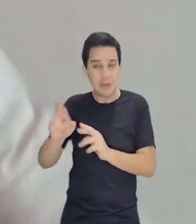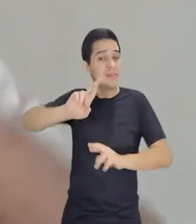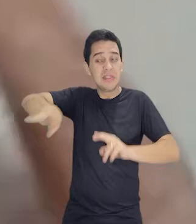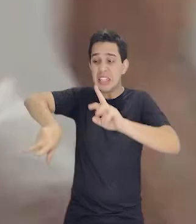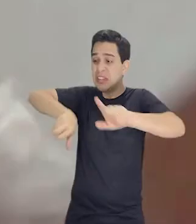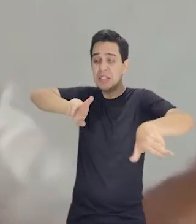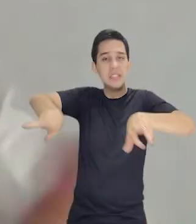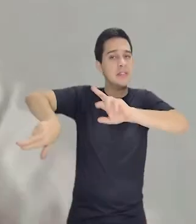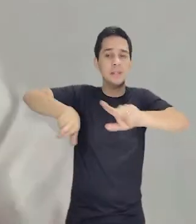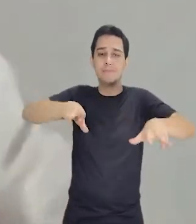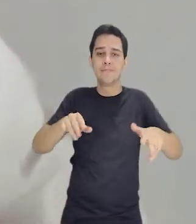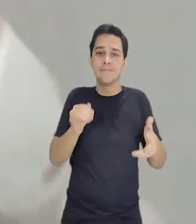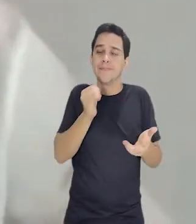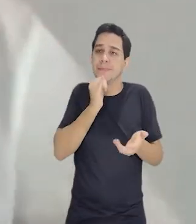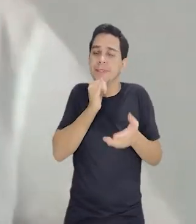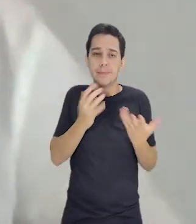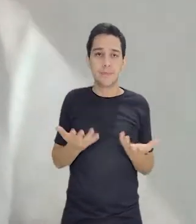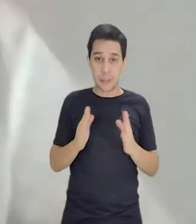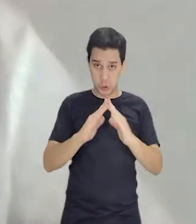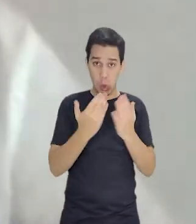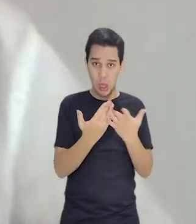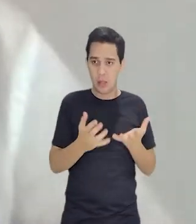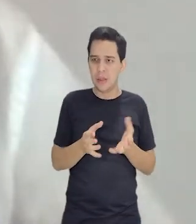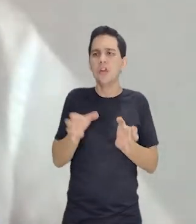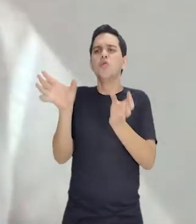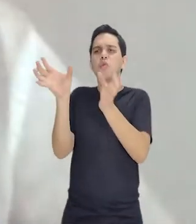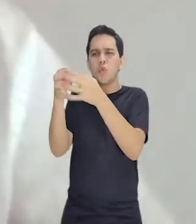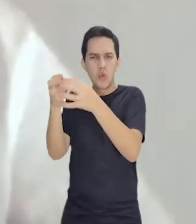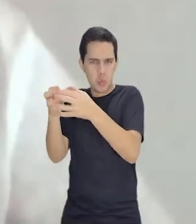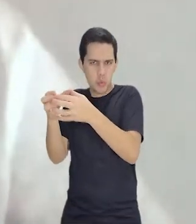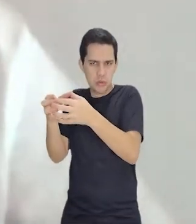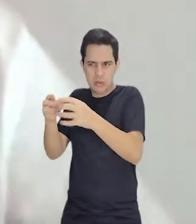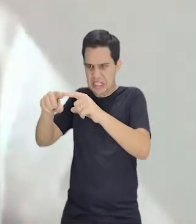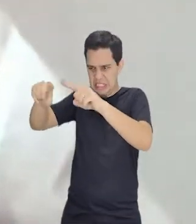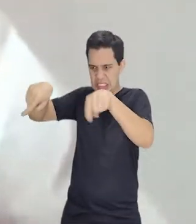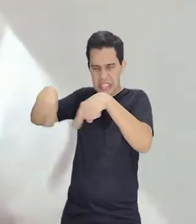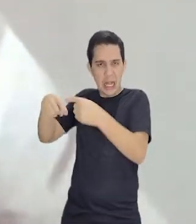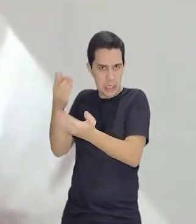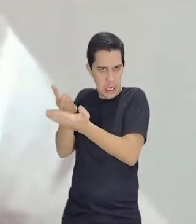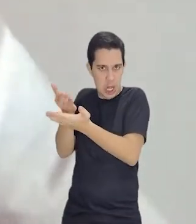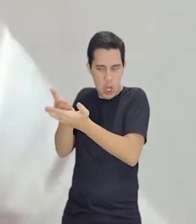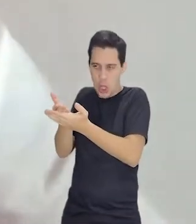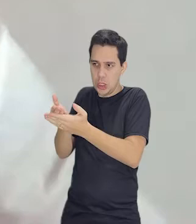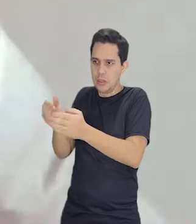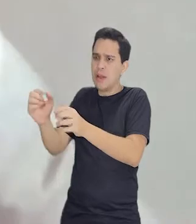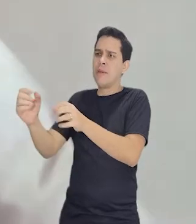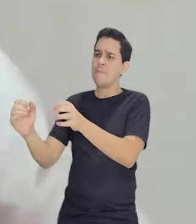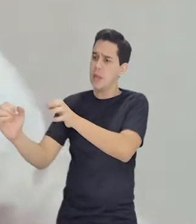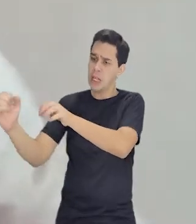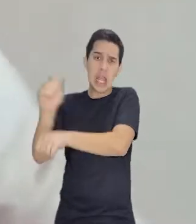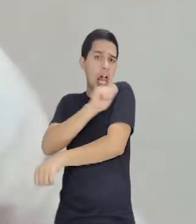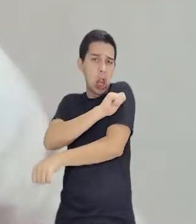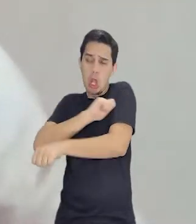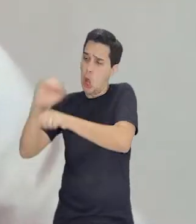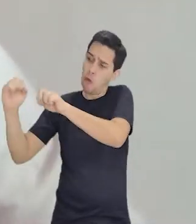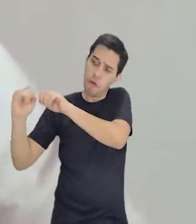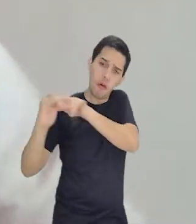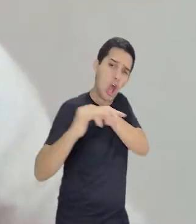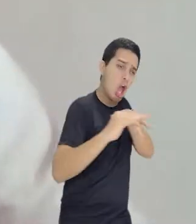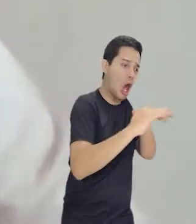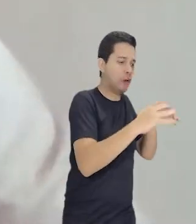nessa semana e na semana seguinte vai estudar outra série, outra turma, para não haver o contato direto entre